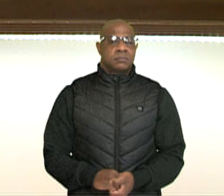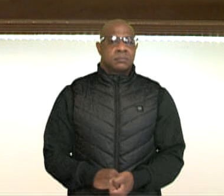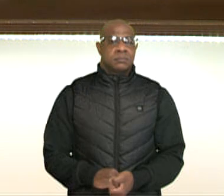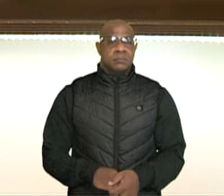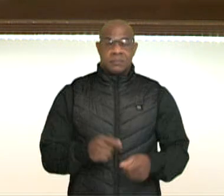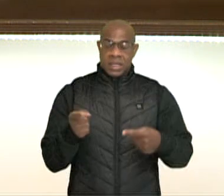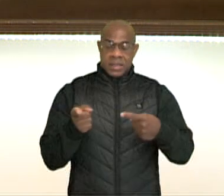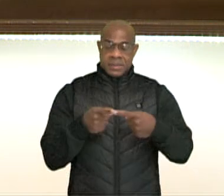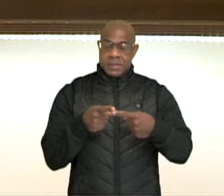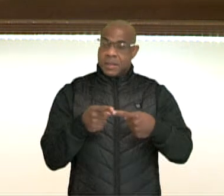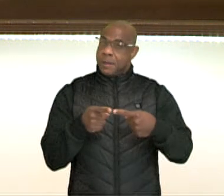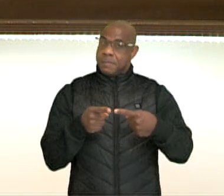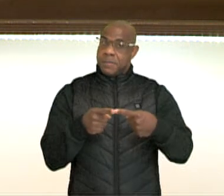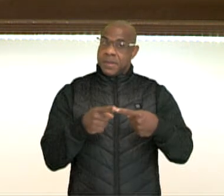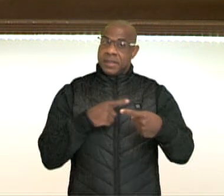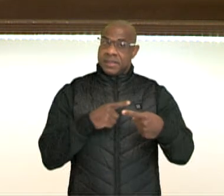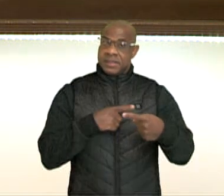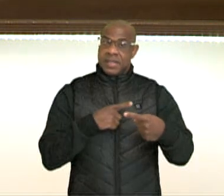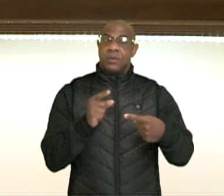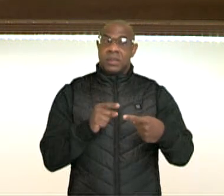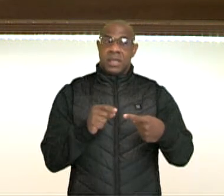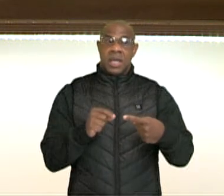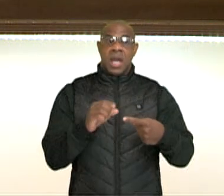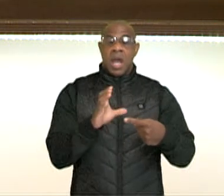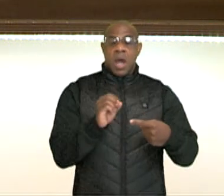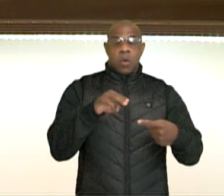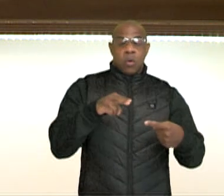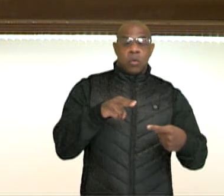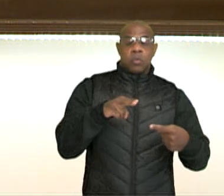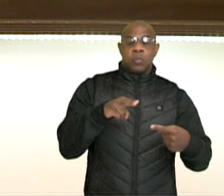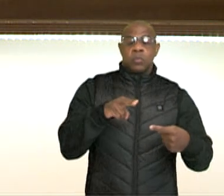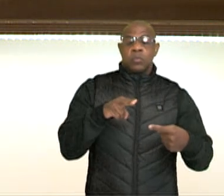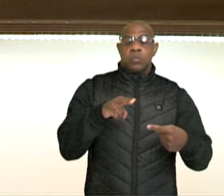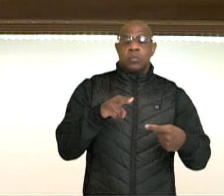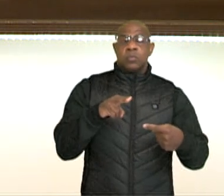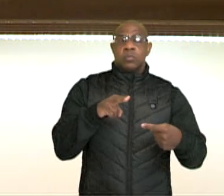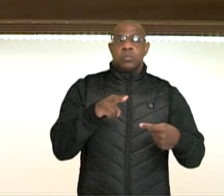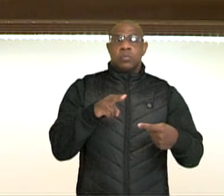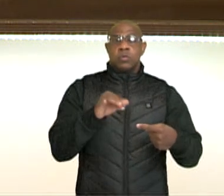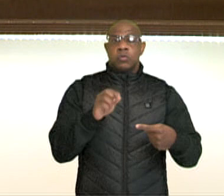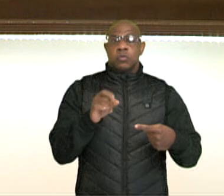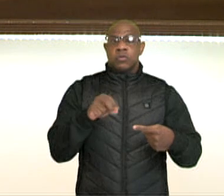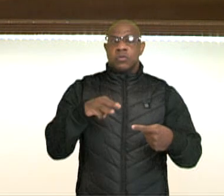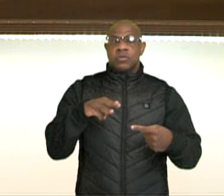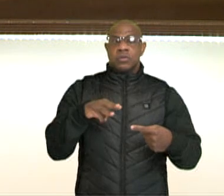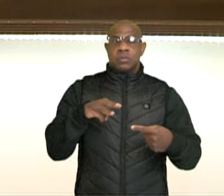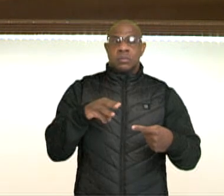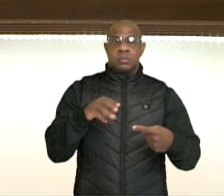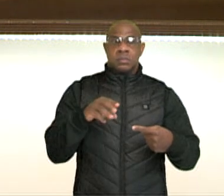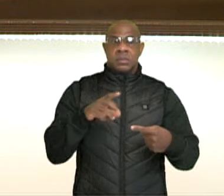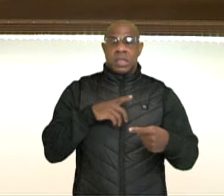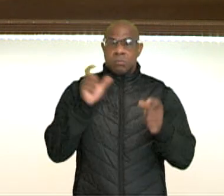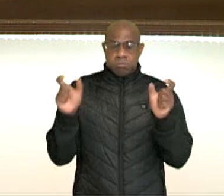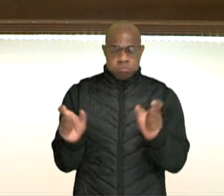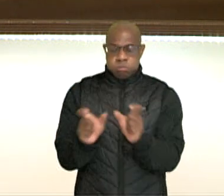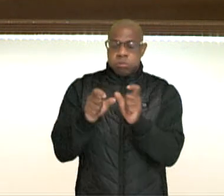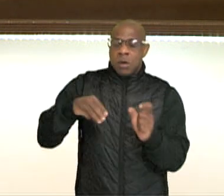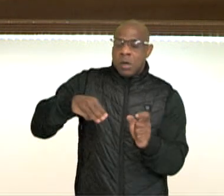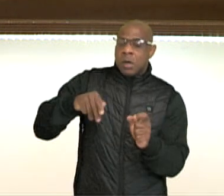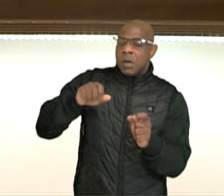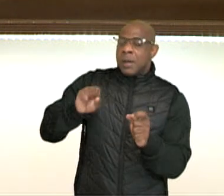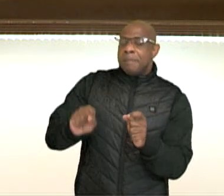Na primeira, eu tenho a conjunção mas, que indica uma oposição. Então, não é essa. É a segunda que tem ali